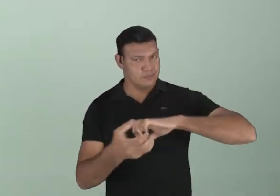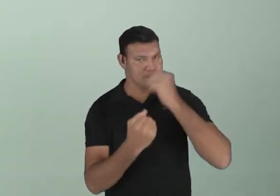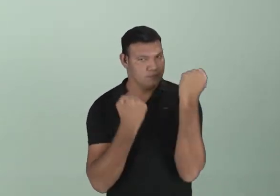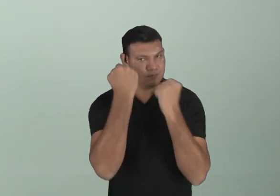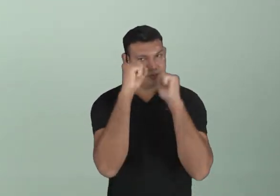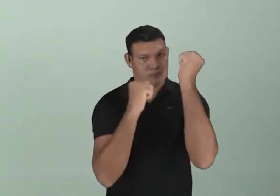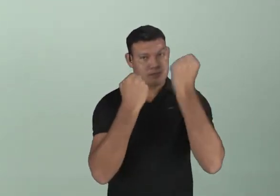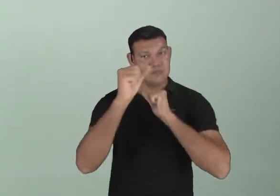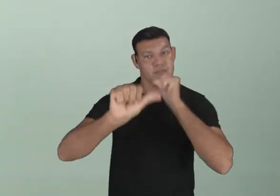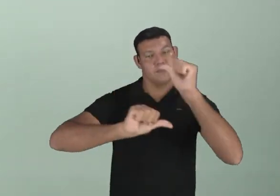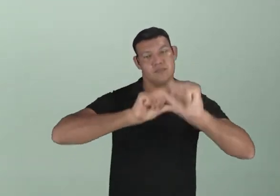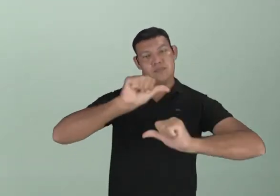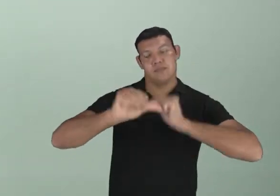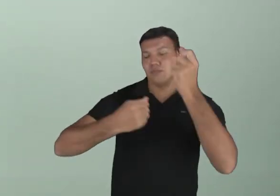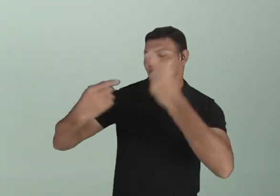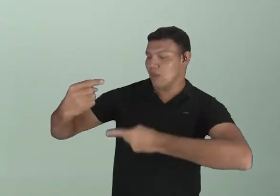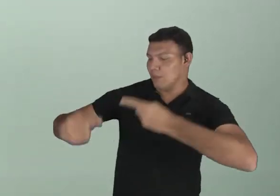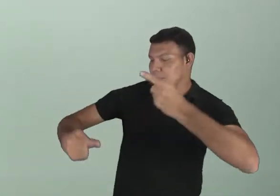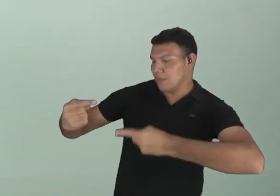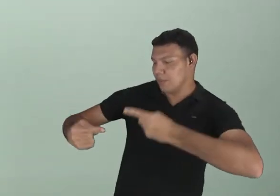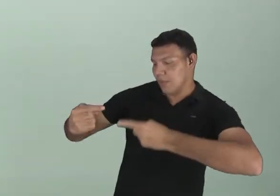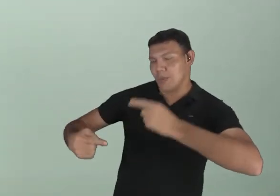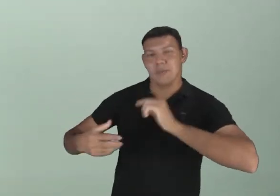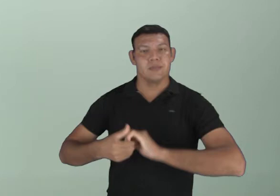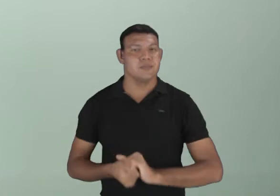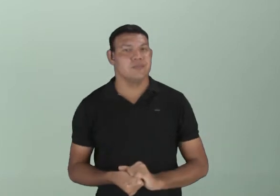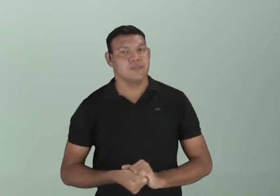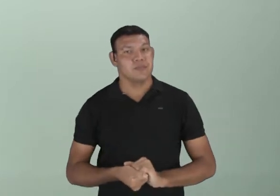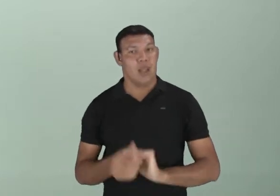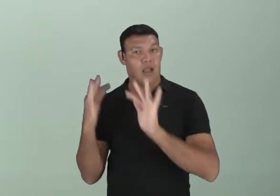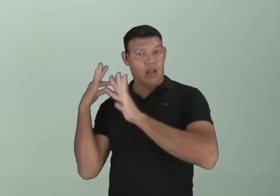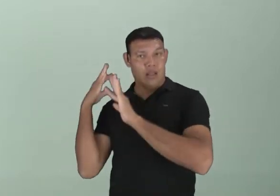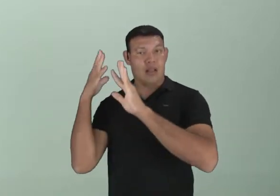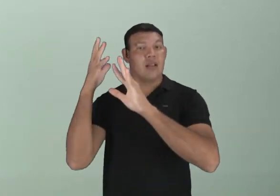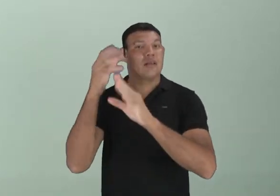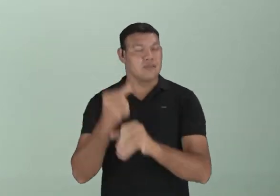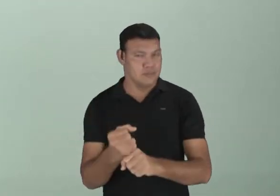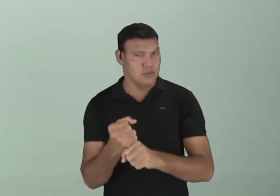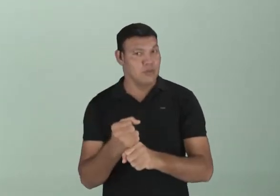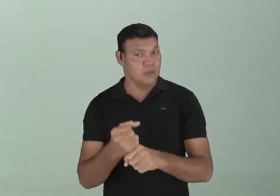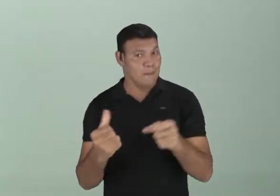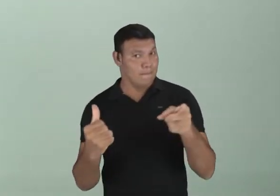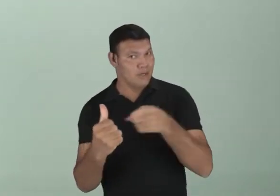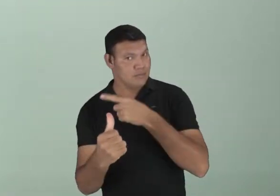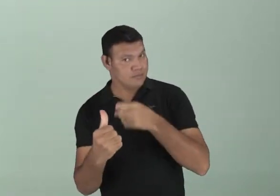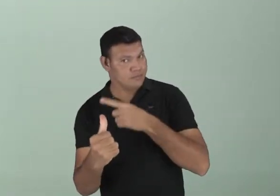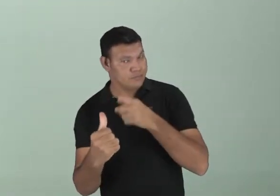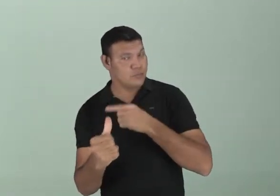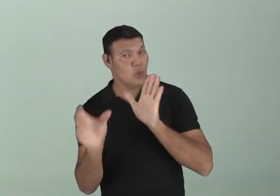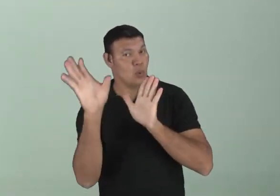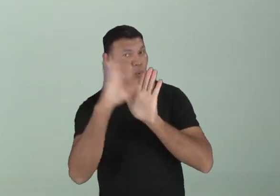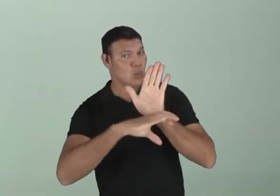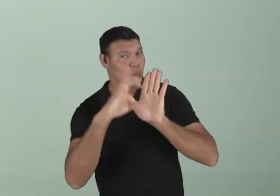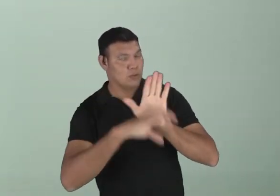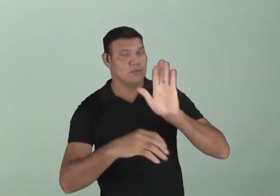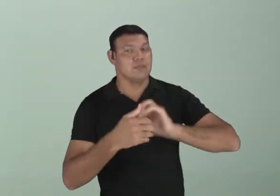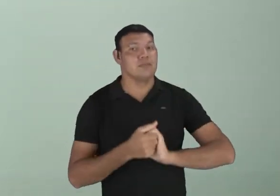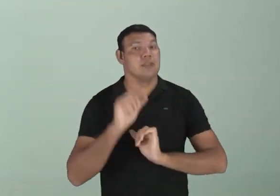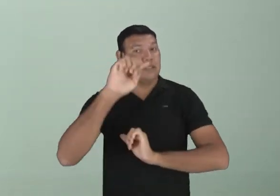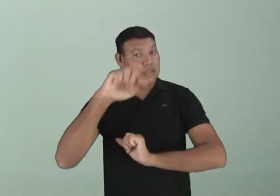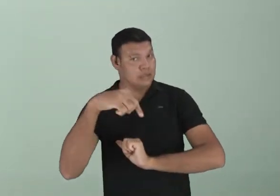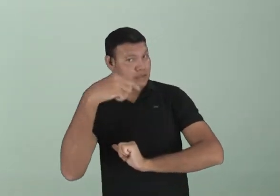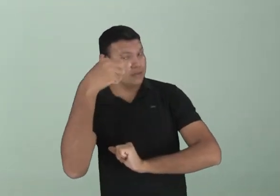Industrial, Transformações Políticas. Vamos retomar, neste primeiro momento, um conceito